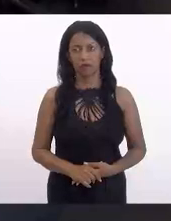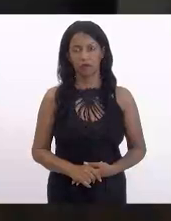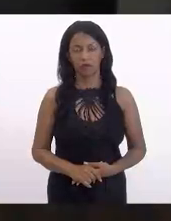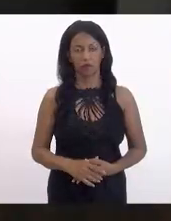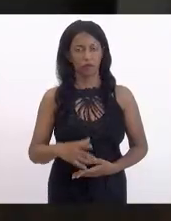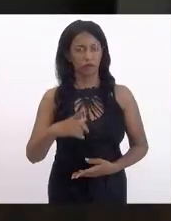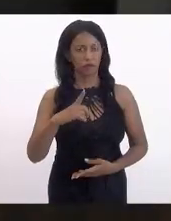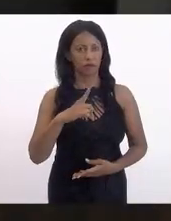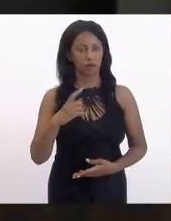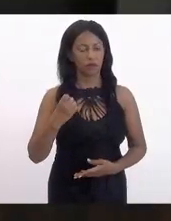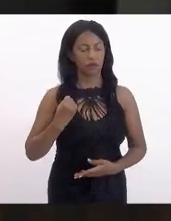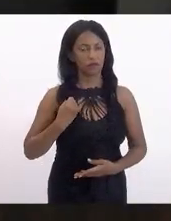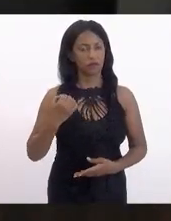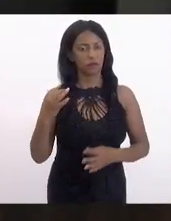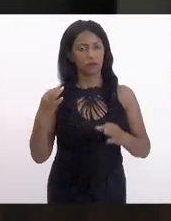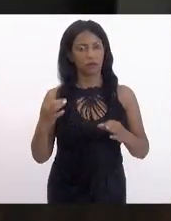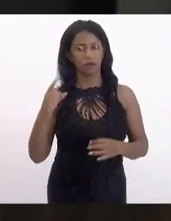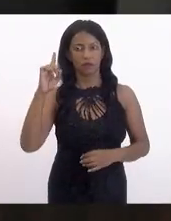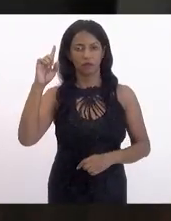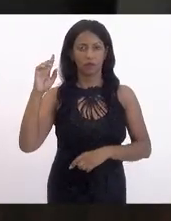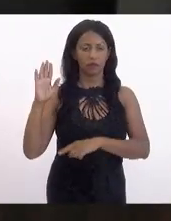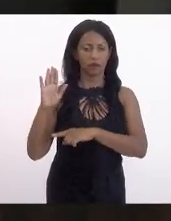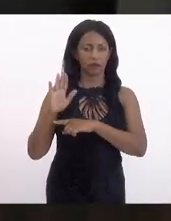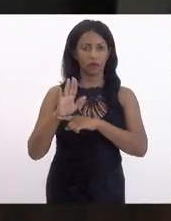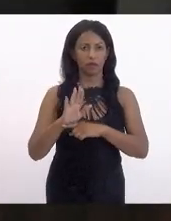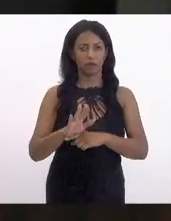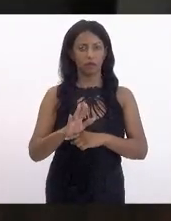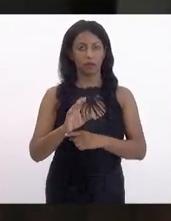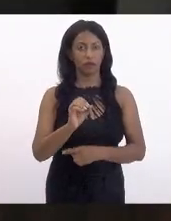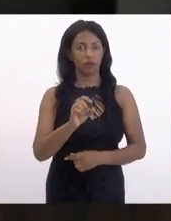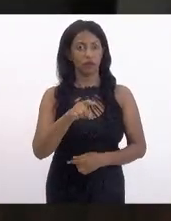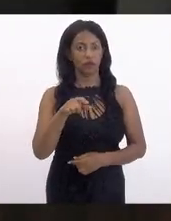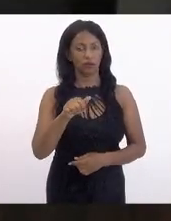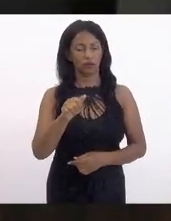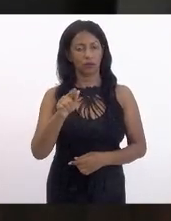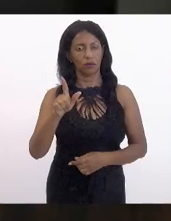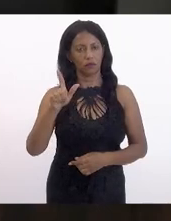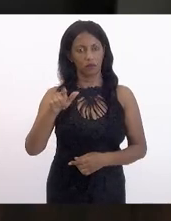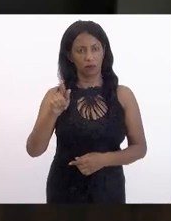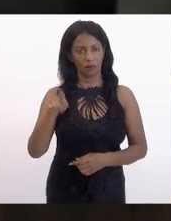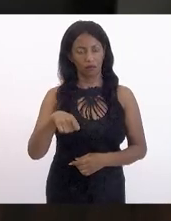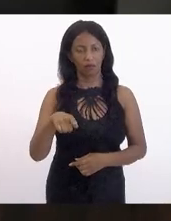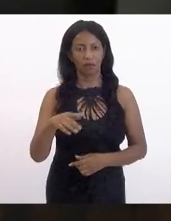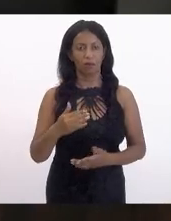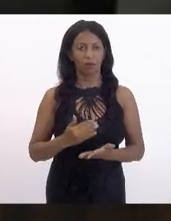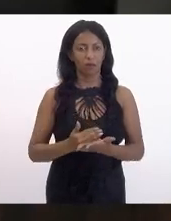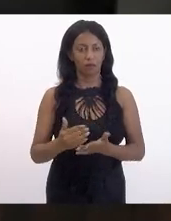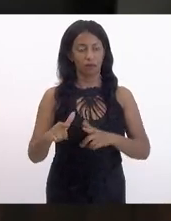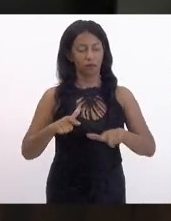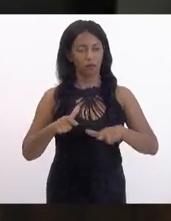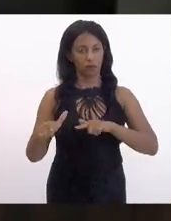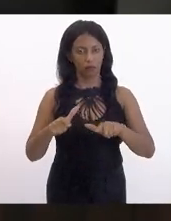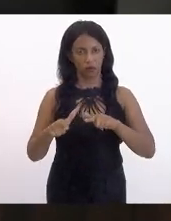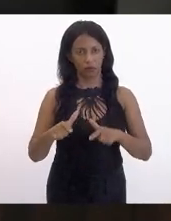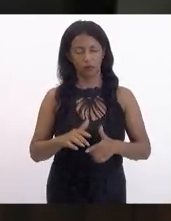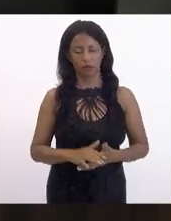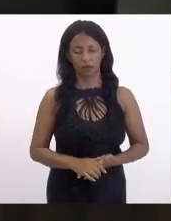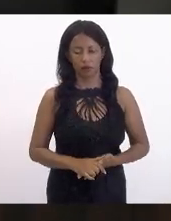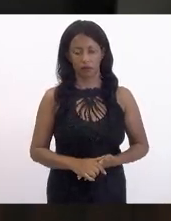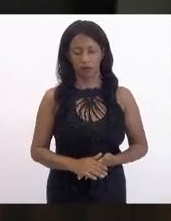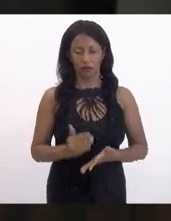em havendo número legal e sob a proteção de Deus e de Oxalá iniciamos os nossos trabalhos